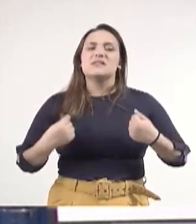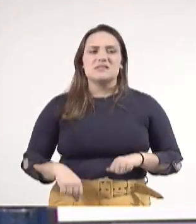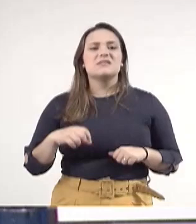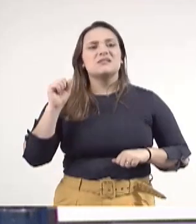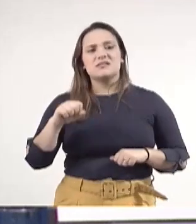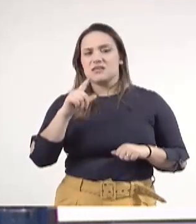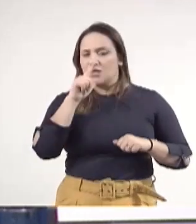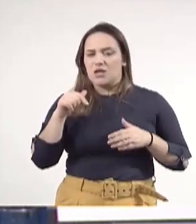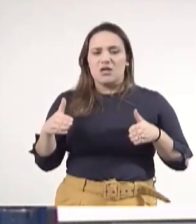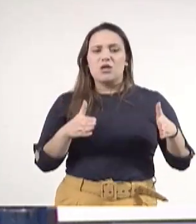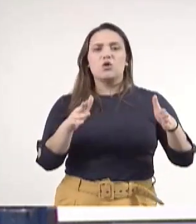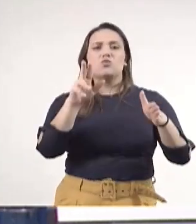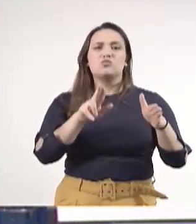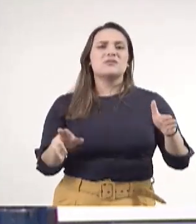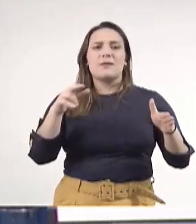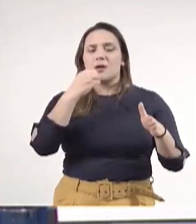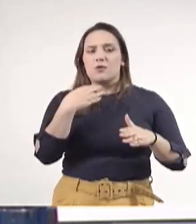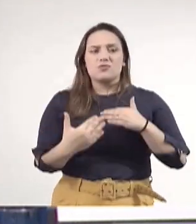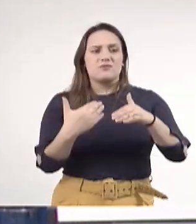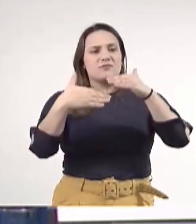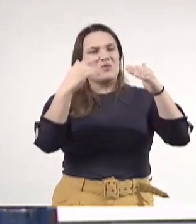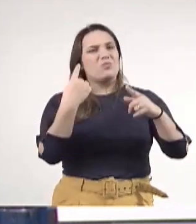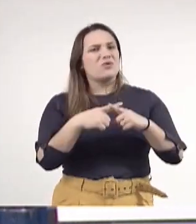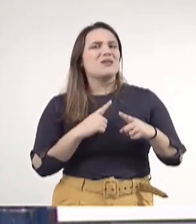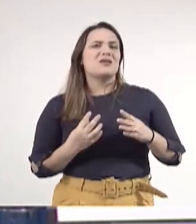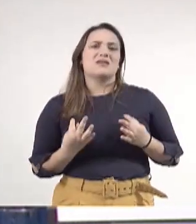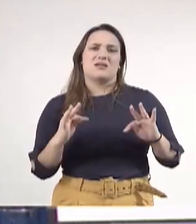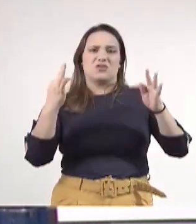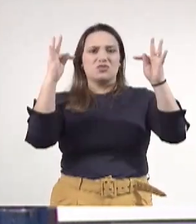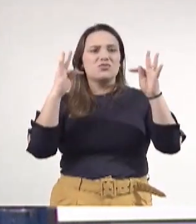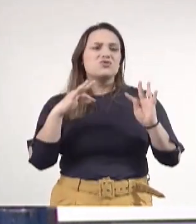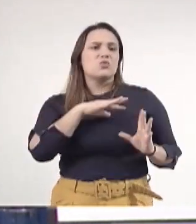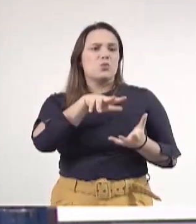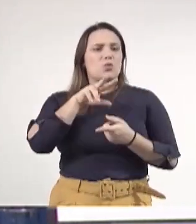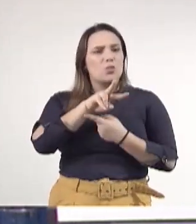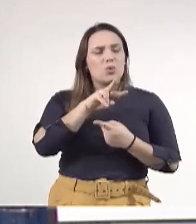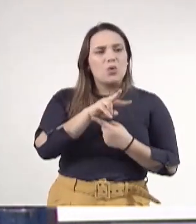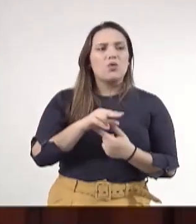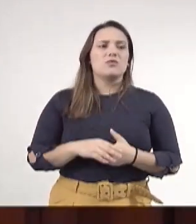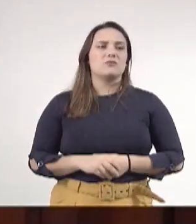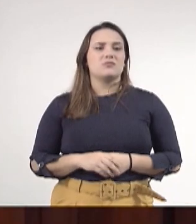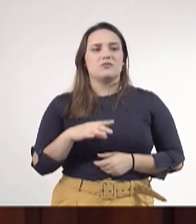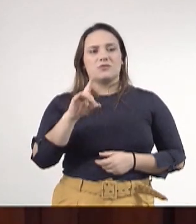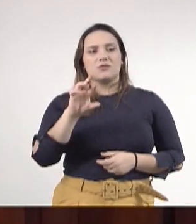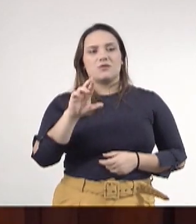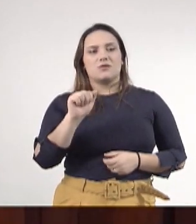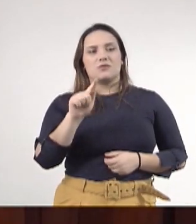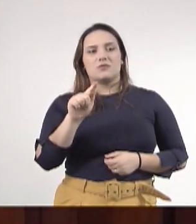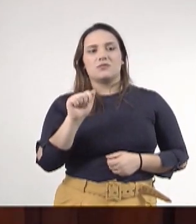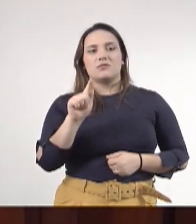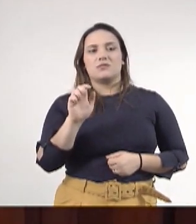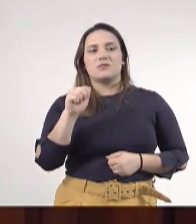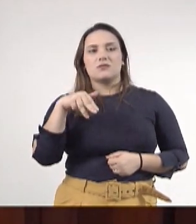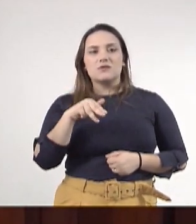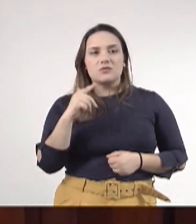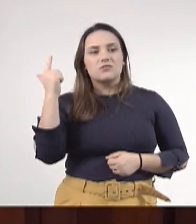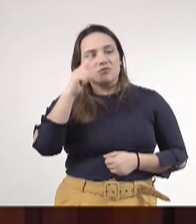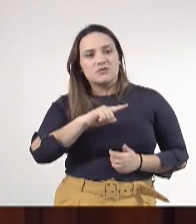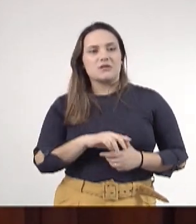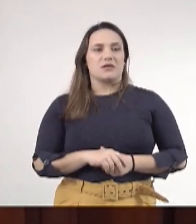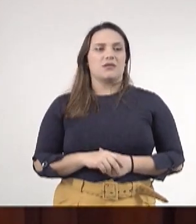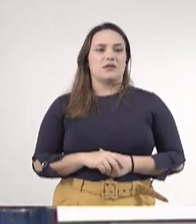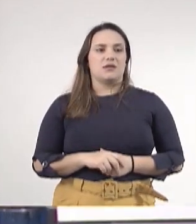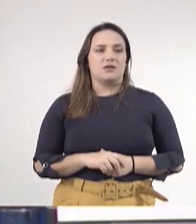para o desenvolvimento, que tenha com tecnologia, com sustentabilidade, fazer dragagem, tornar eles